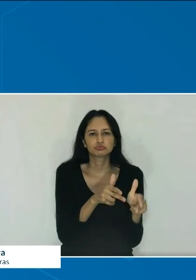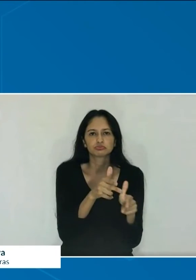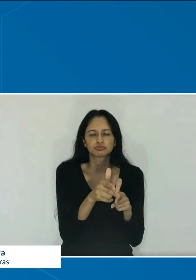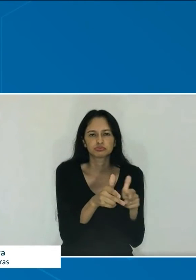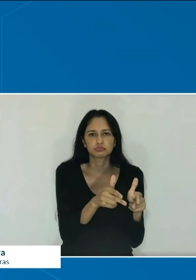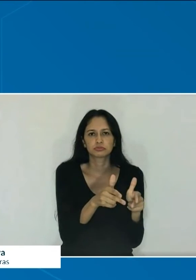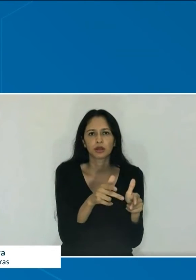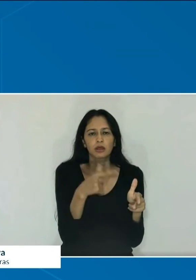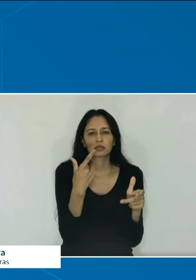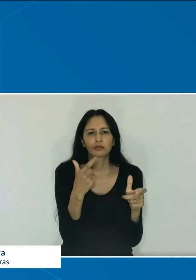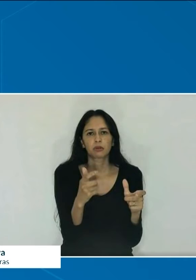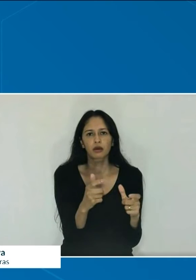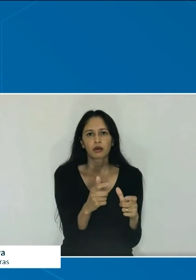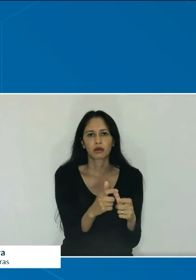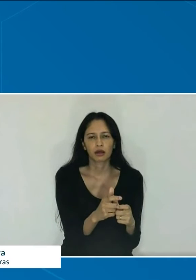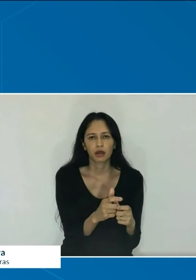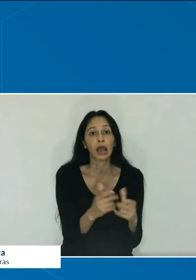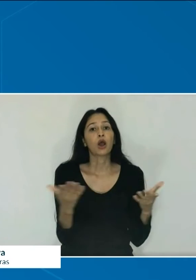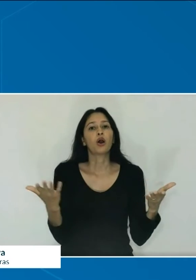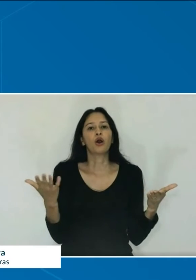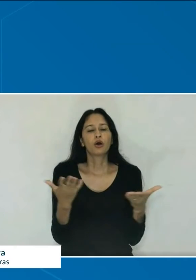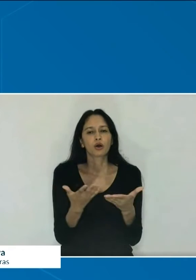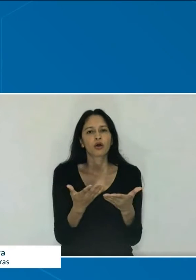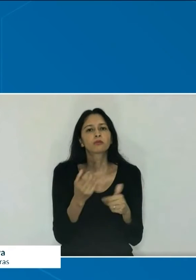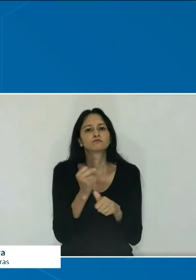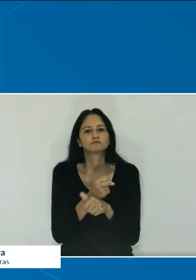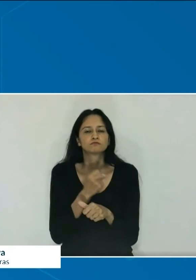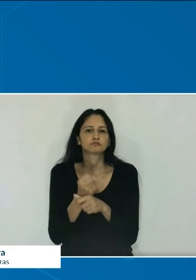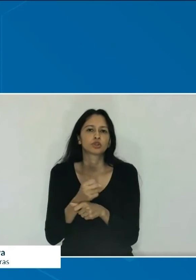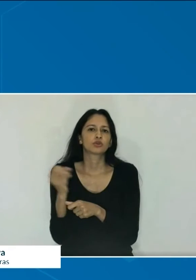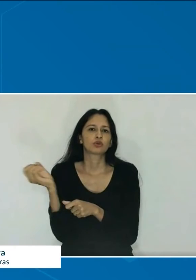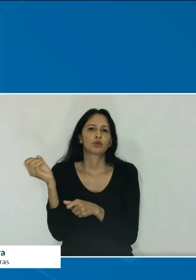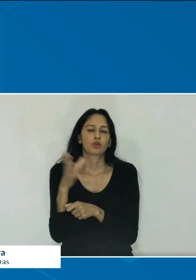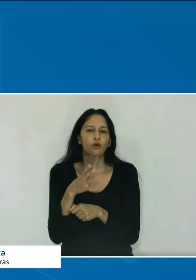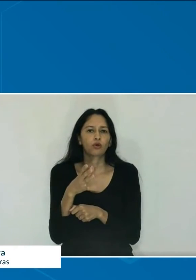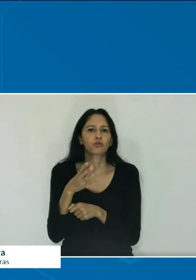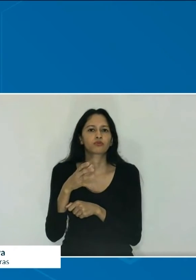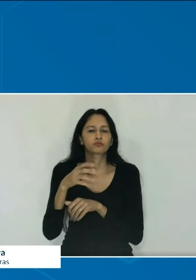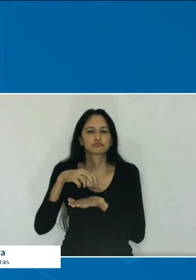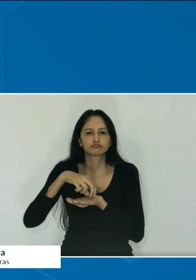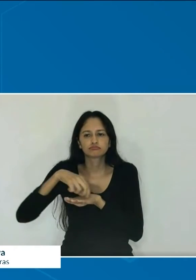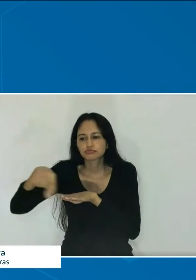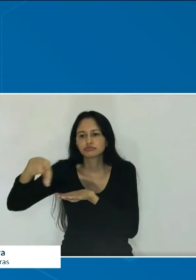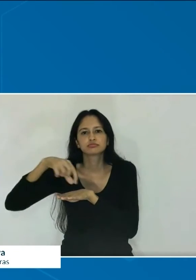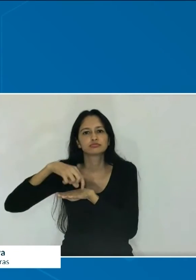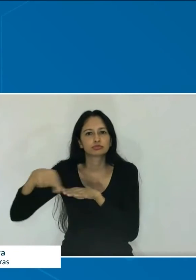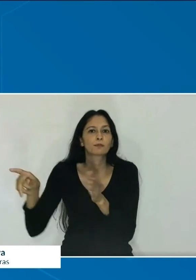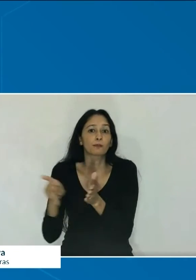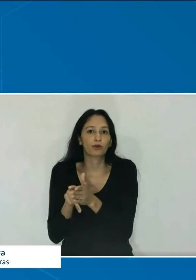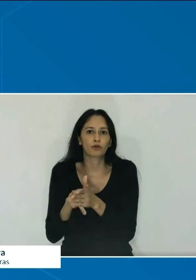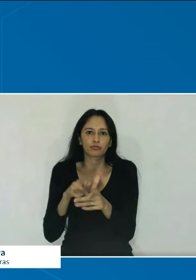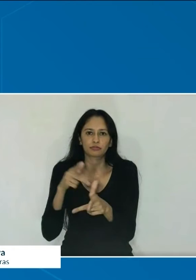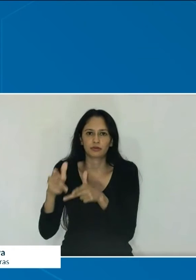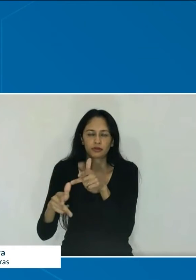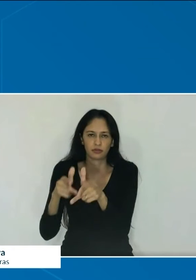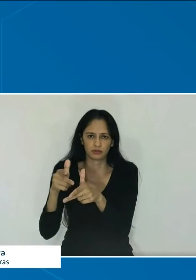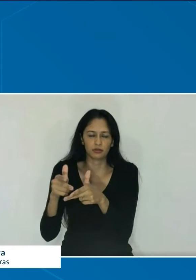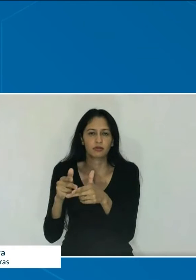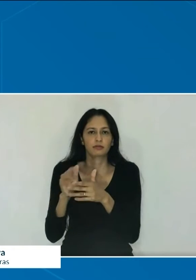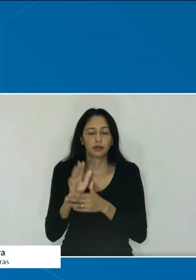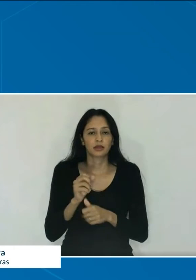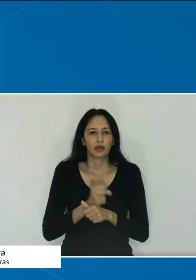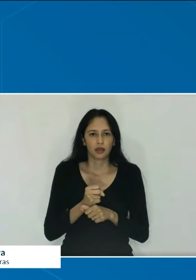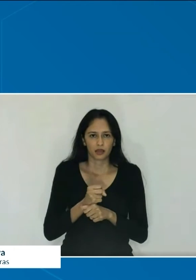e agora tem-se uma retomada, inclusive na construção de novas rodovias e de novos projetos. Mas existiu ao longo do ano todo um